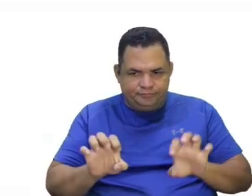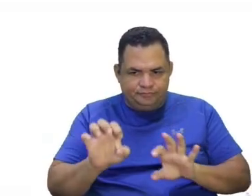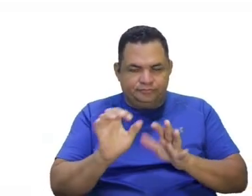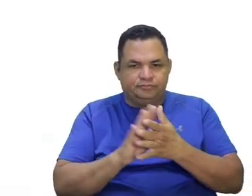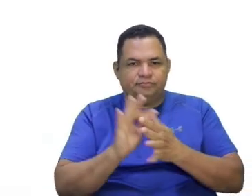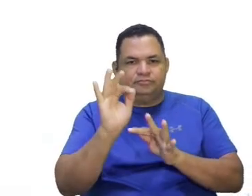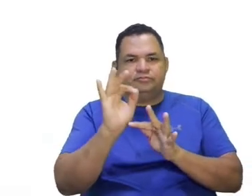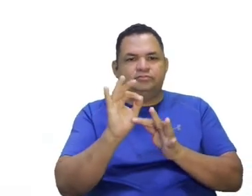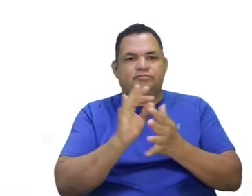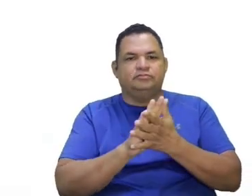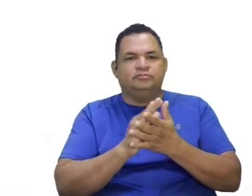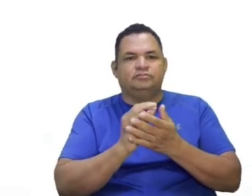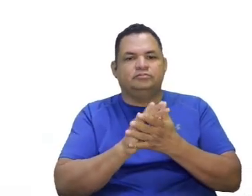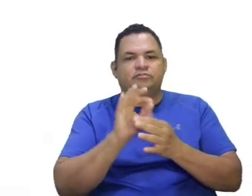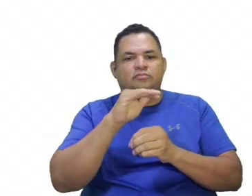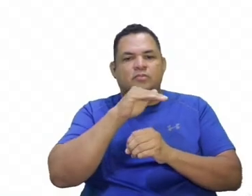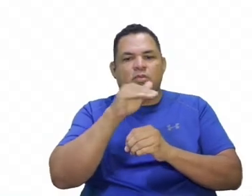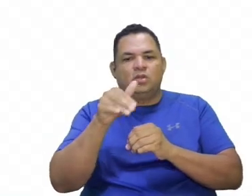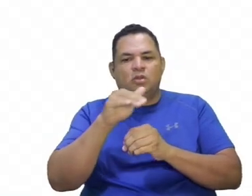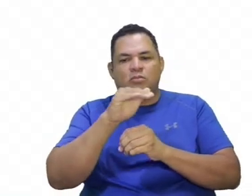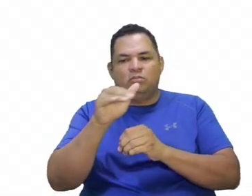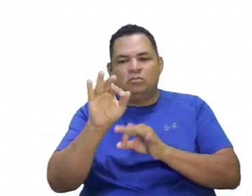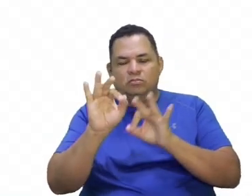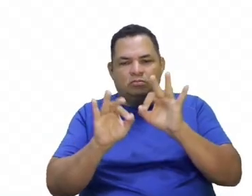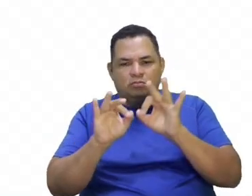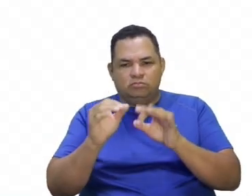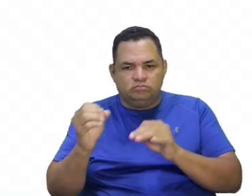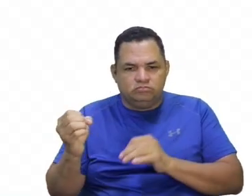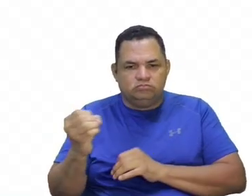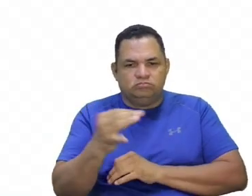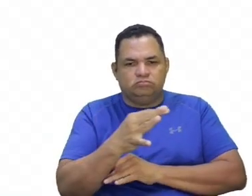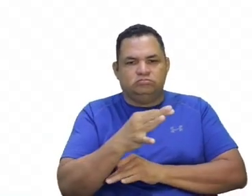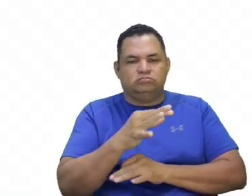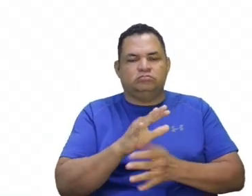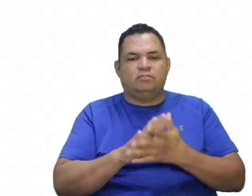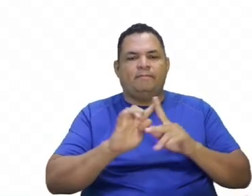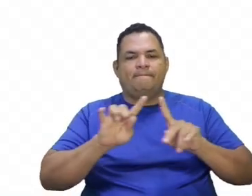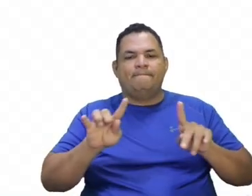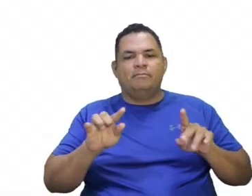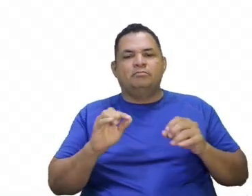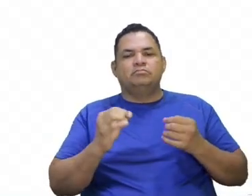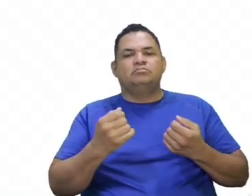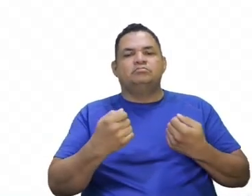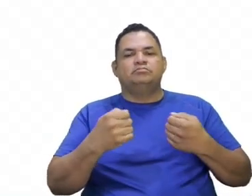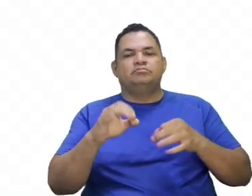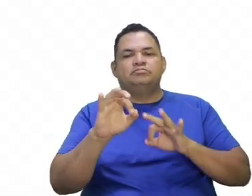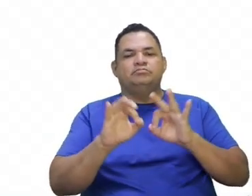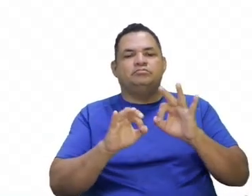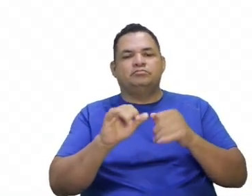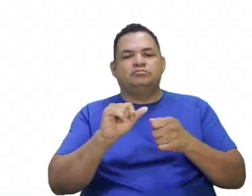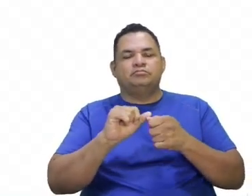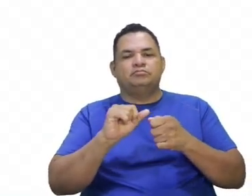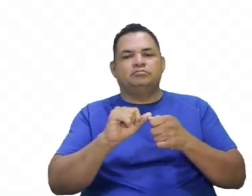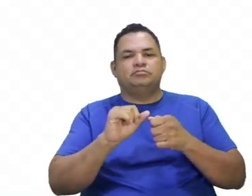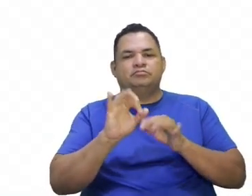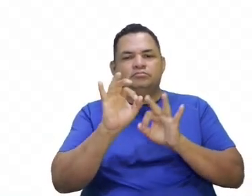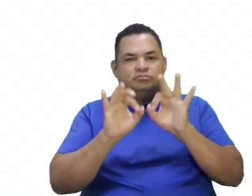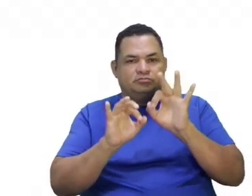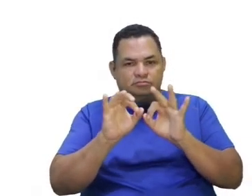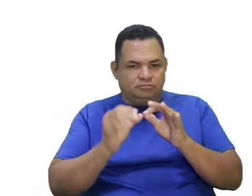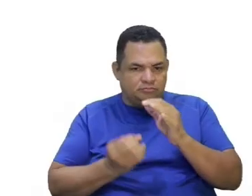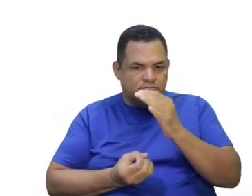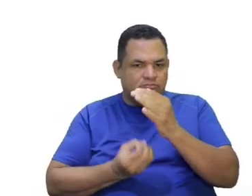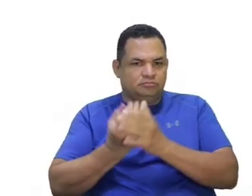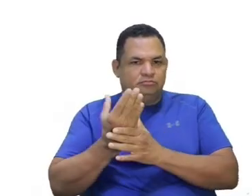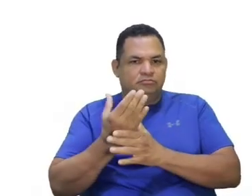da sua distribuição eletrônica. Só que eu só posso fazer essa